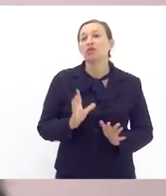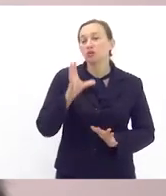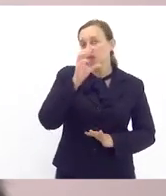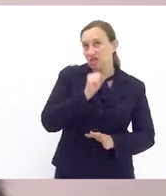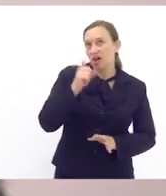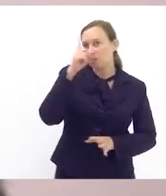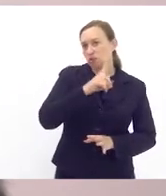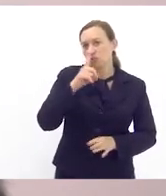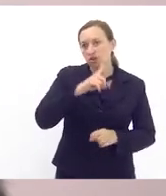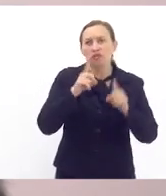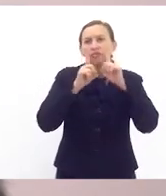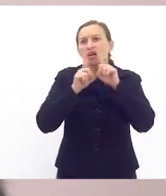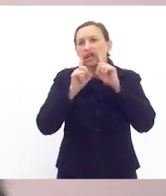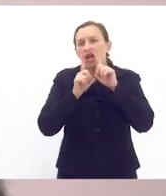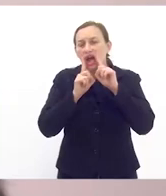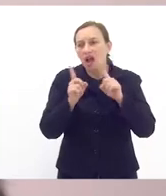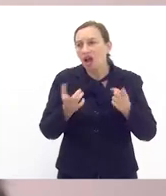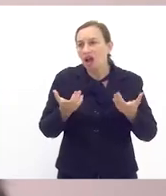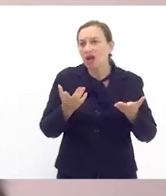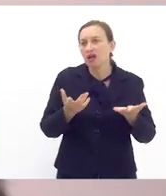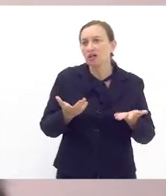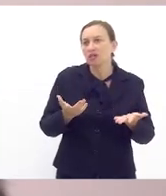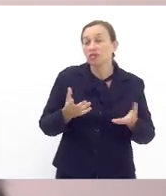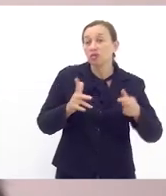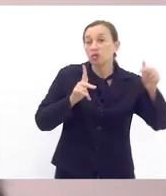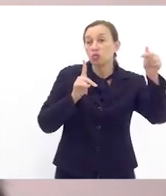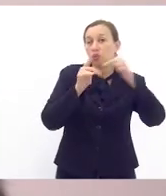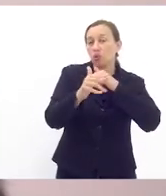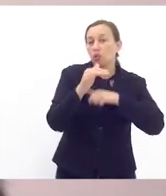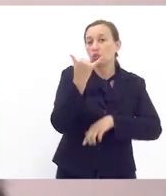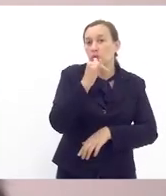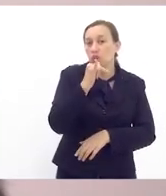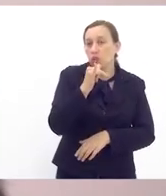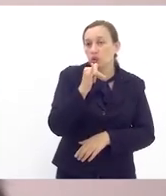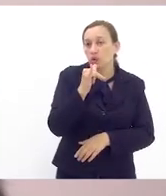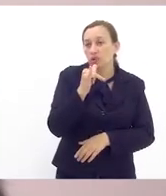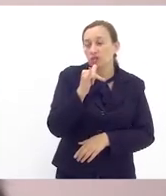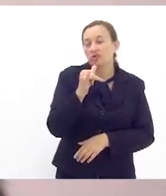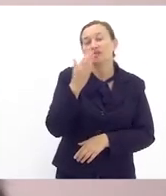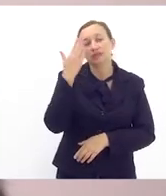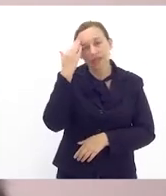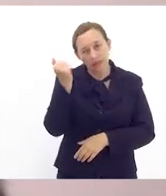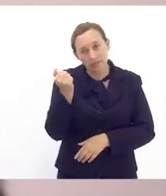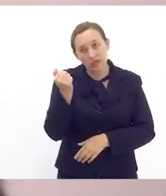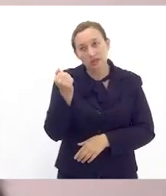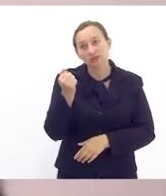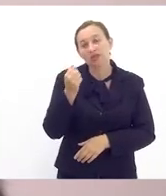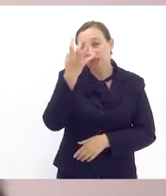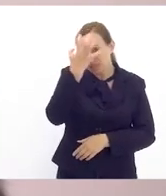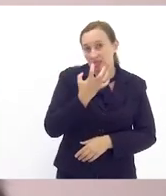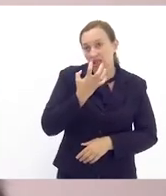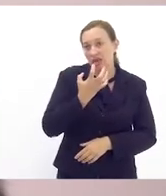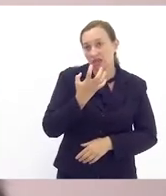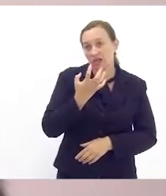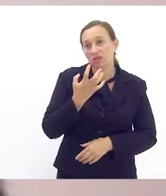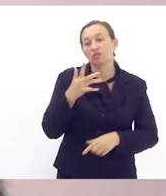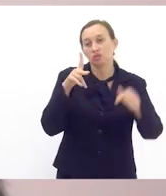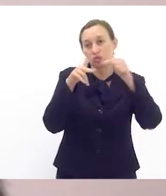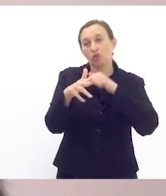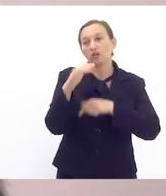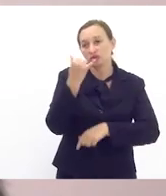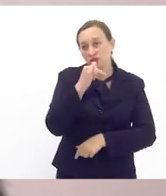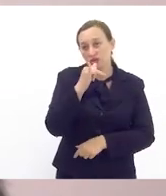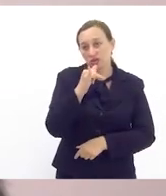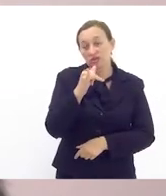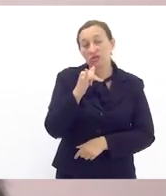semana Maricá tendo um corte de energia né E nós sabemos que é gravíssimo um corte de energia